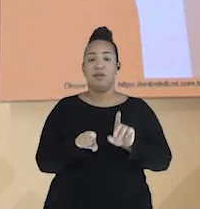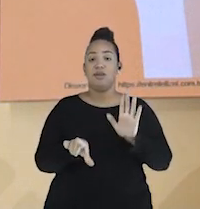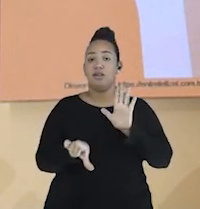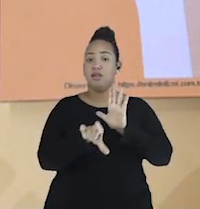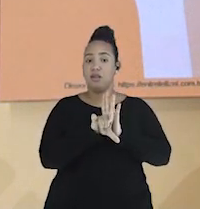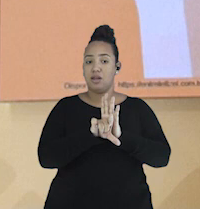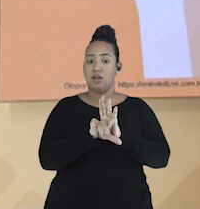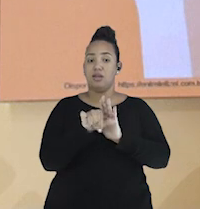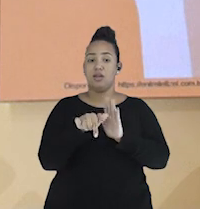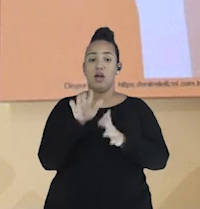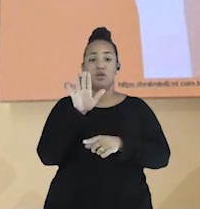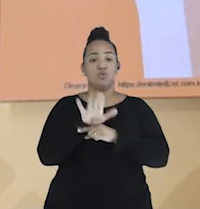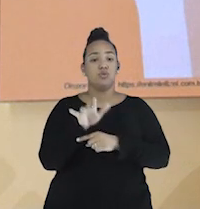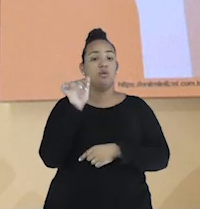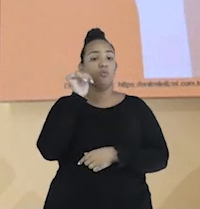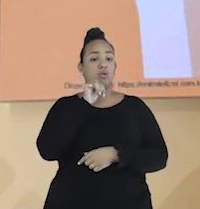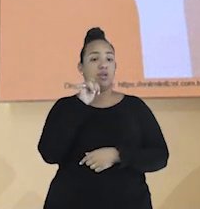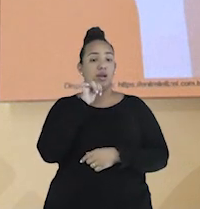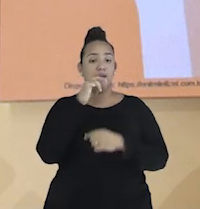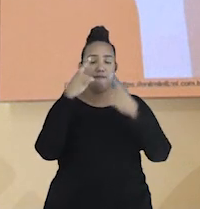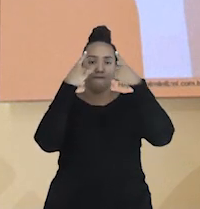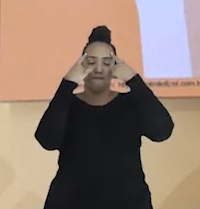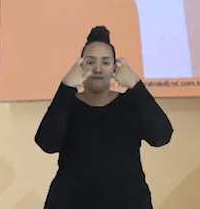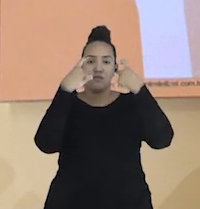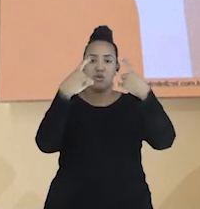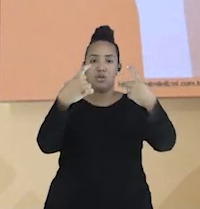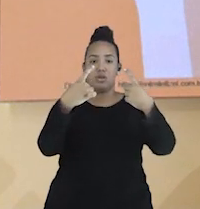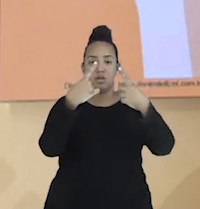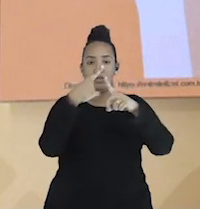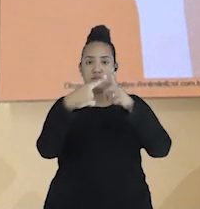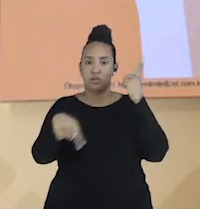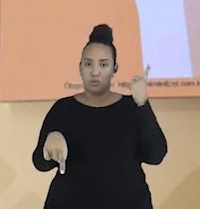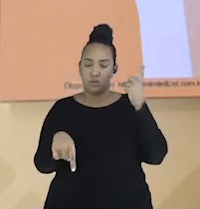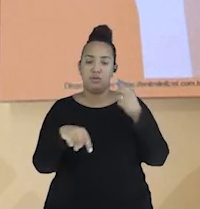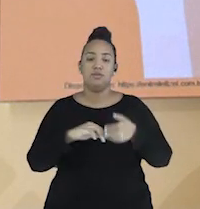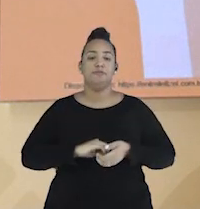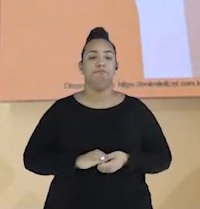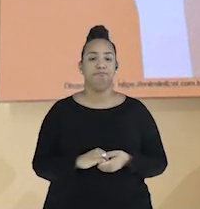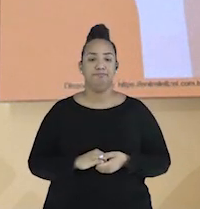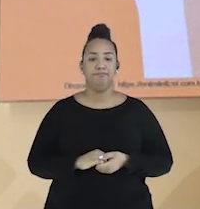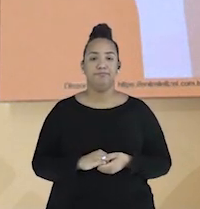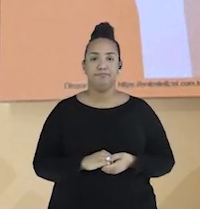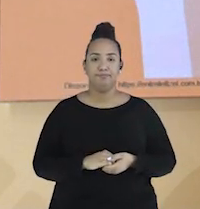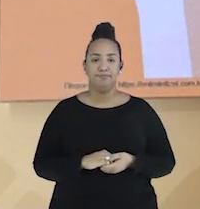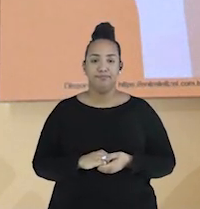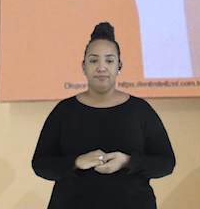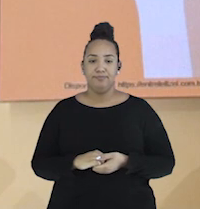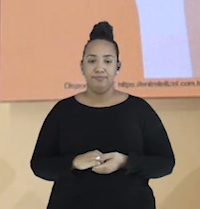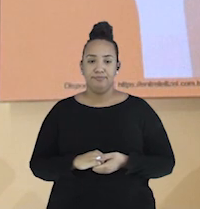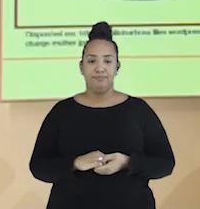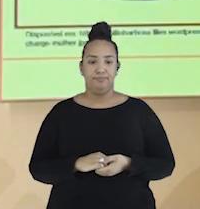as mulheres de qualquer tipo de violência e do feminicídio.